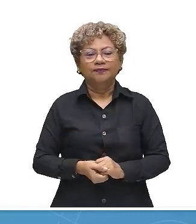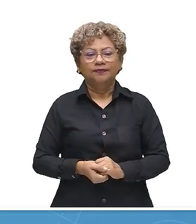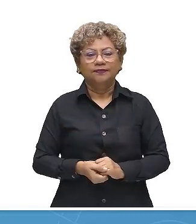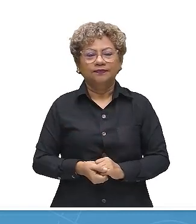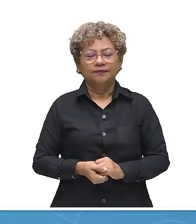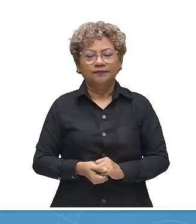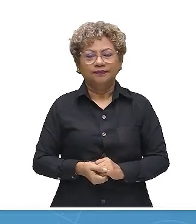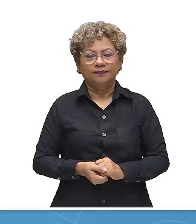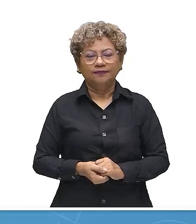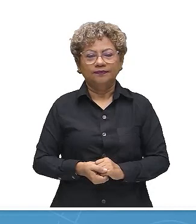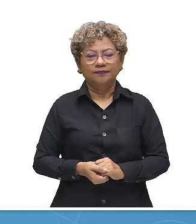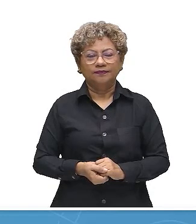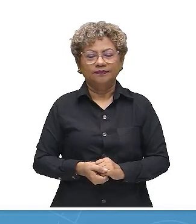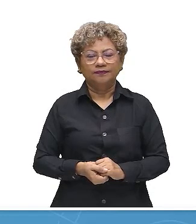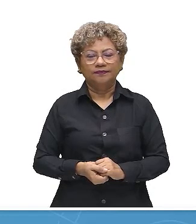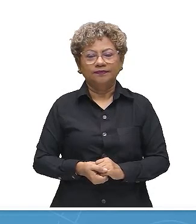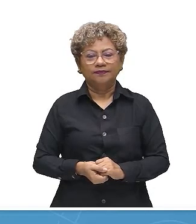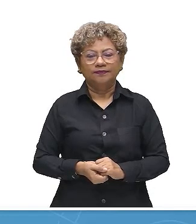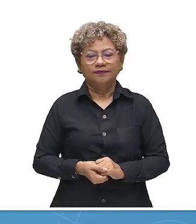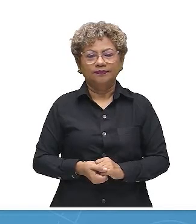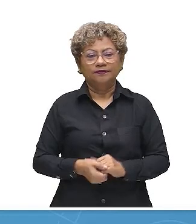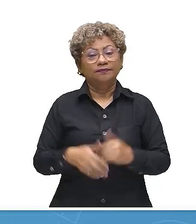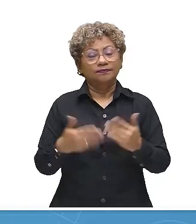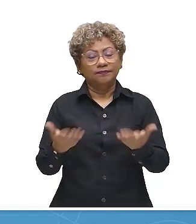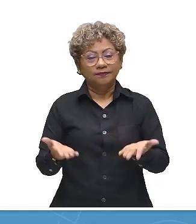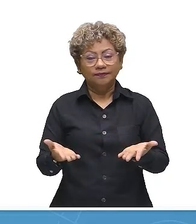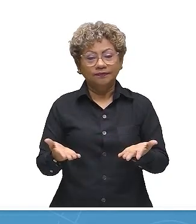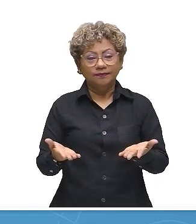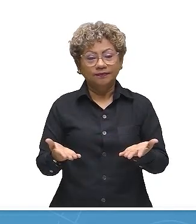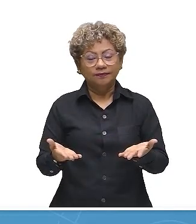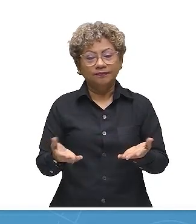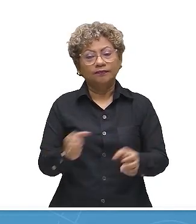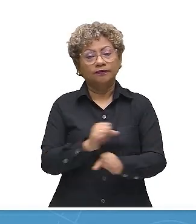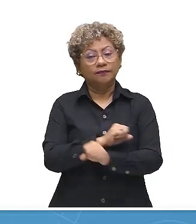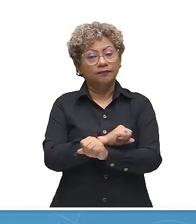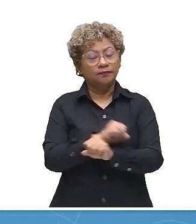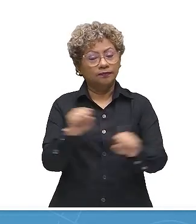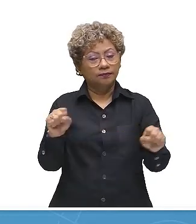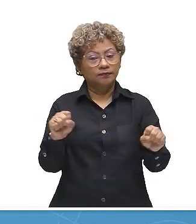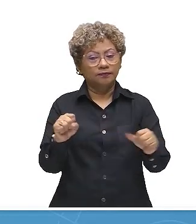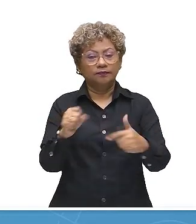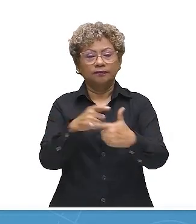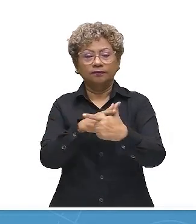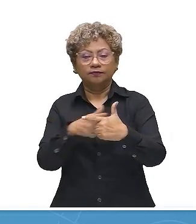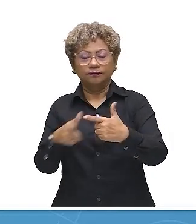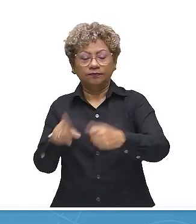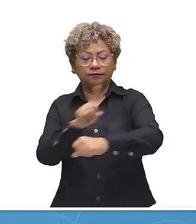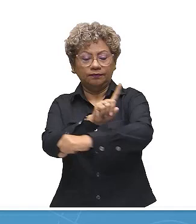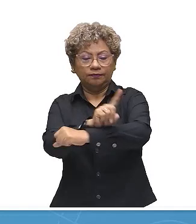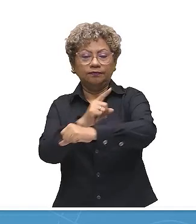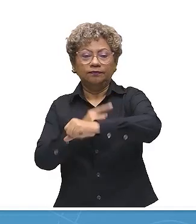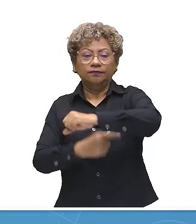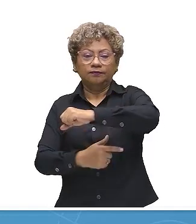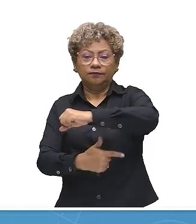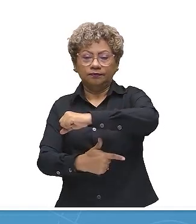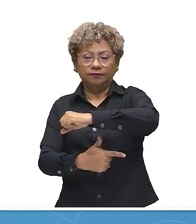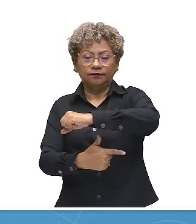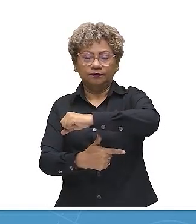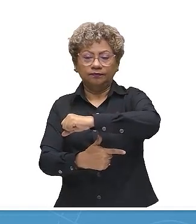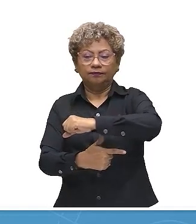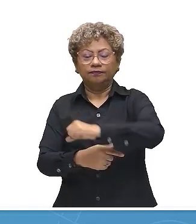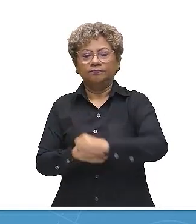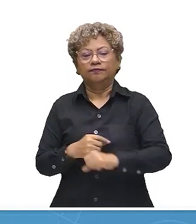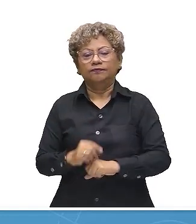e aqui também eu utilizei o mesmo número. Eu não posso utilizar números diferentes para numerador e denominador na hora